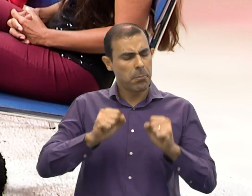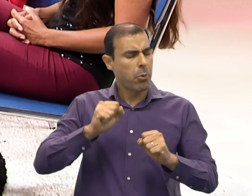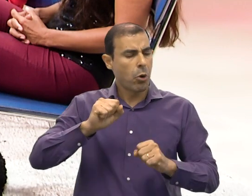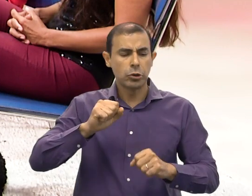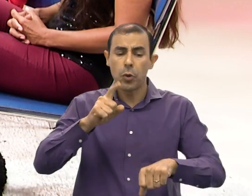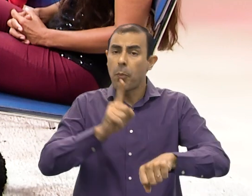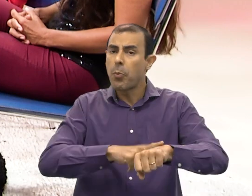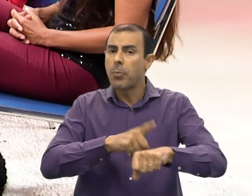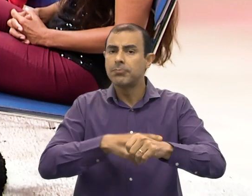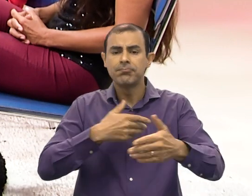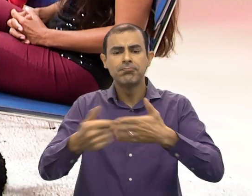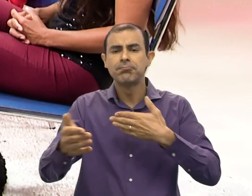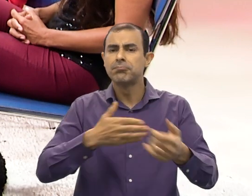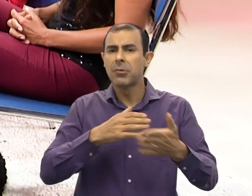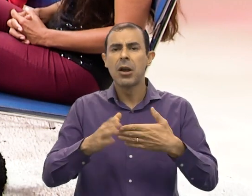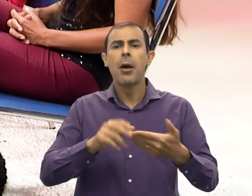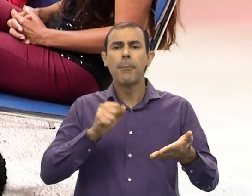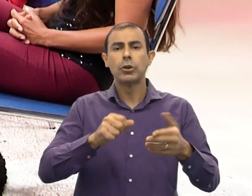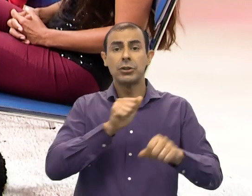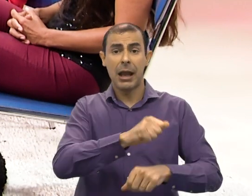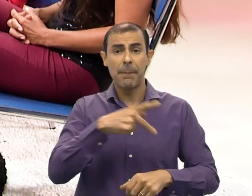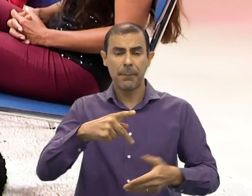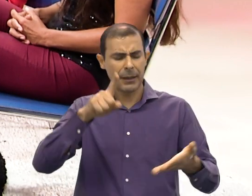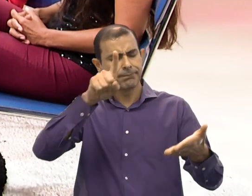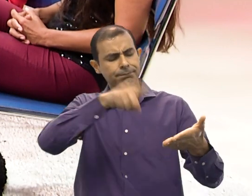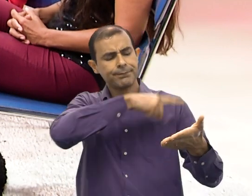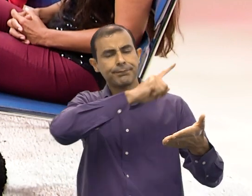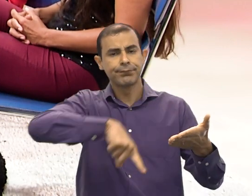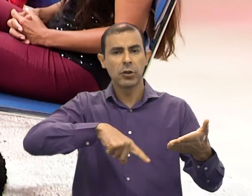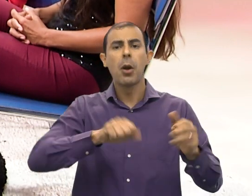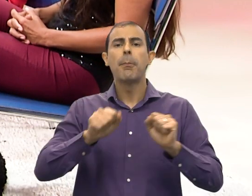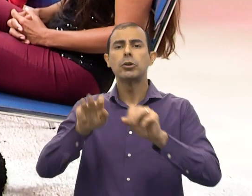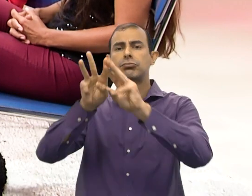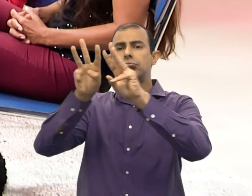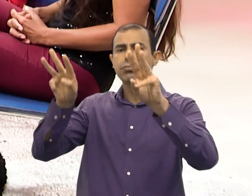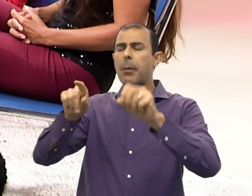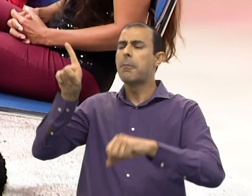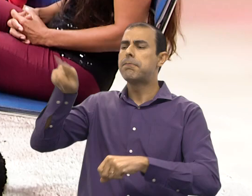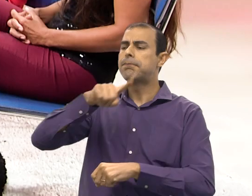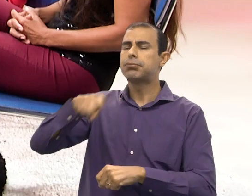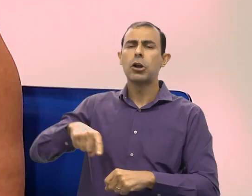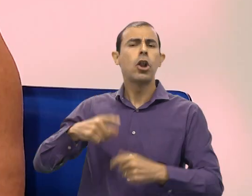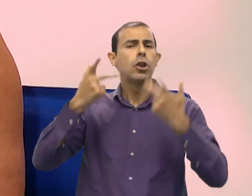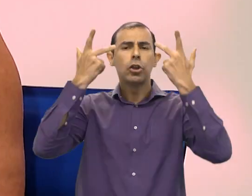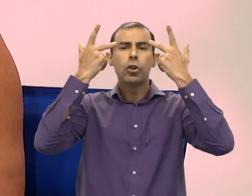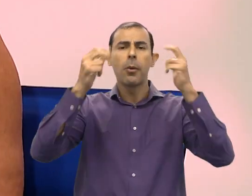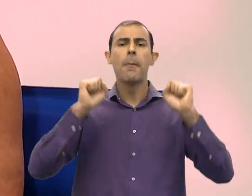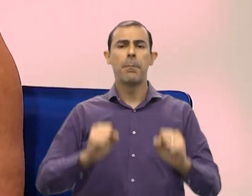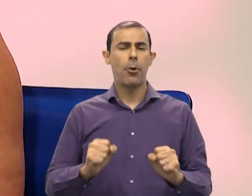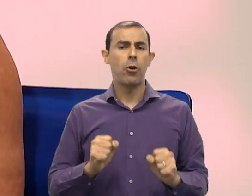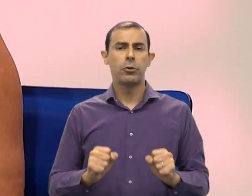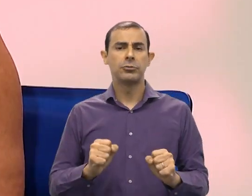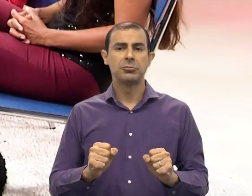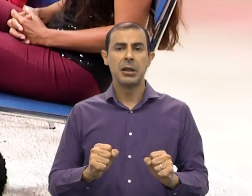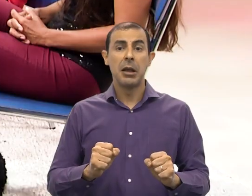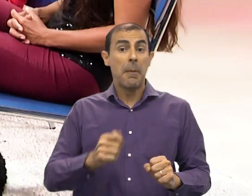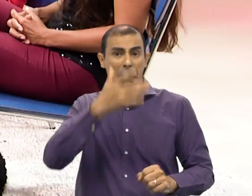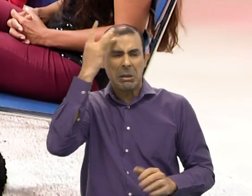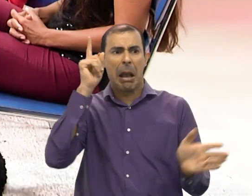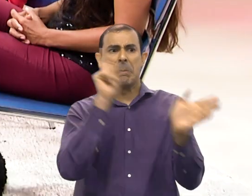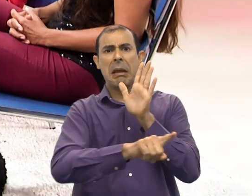nos procurar, você pode entrar no aplicativo, você pode entrar no site, pedir para sair. Ninguém vai falar, ninguém vai questionar, ninguém vai fazer